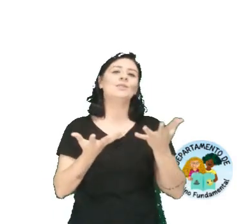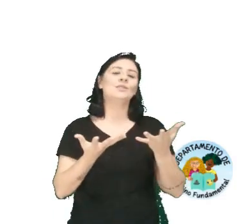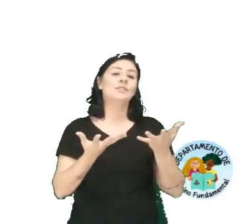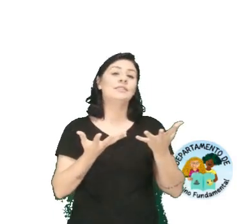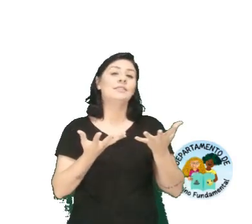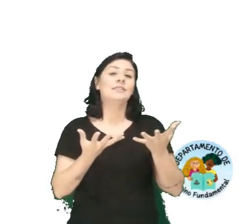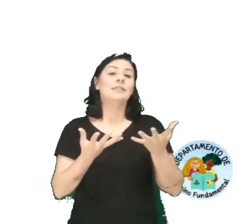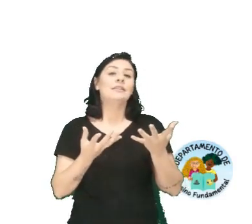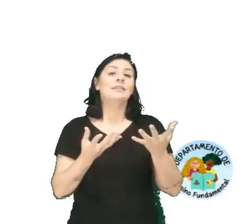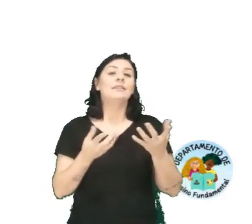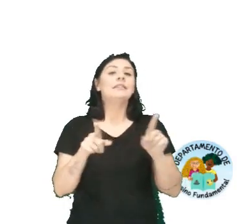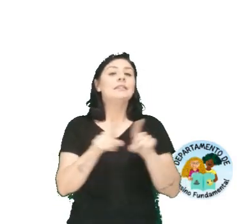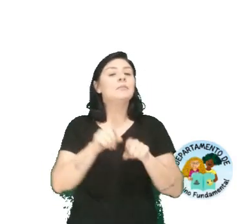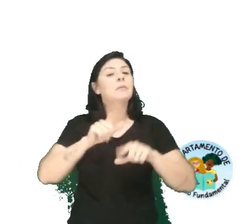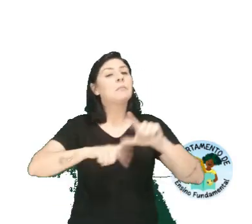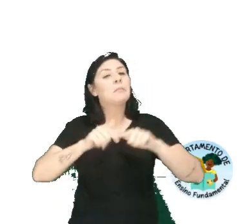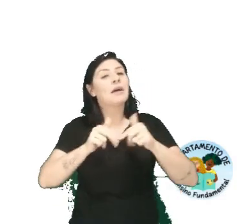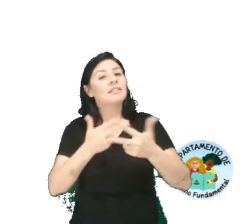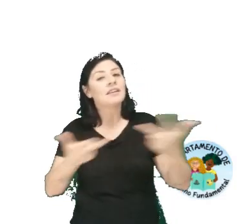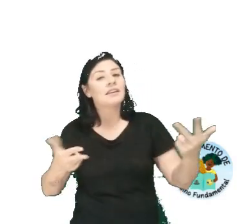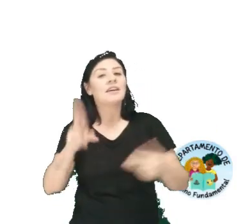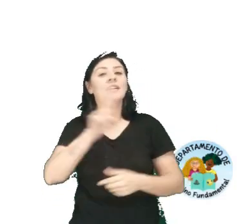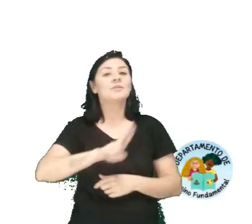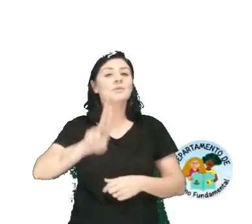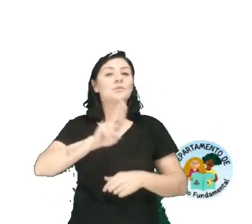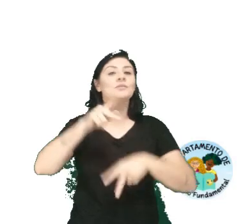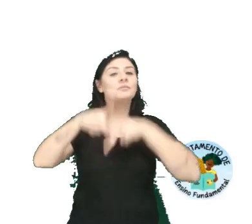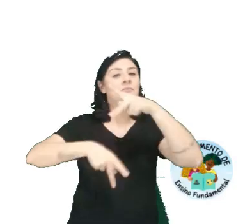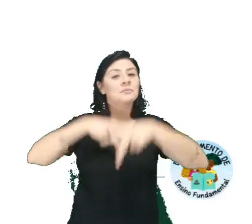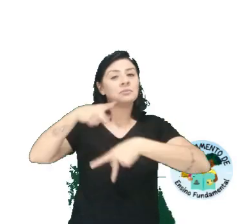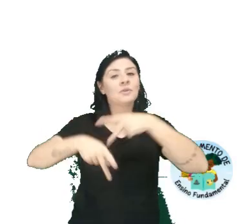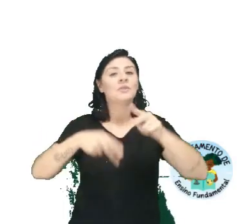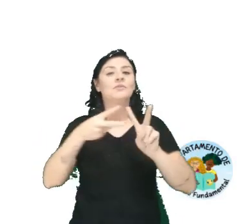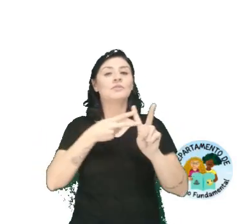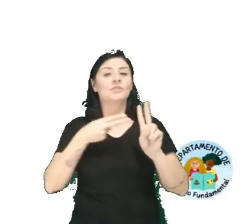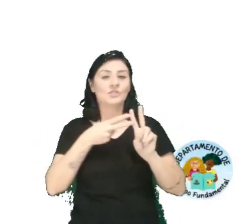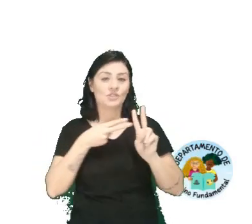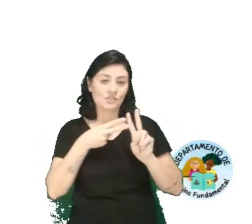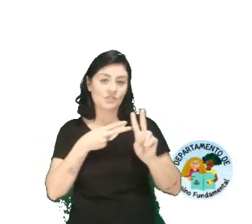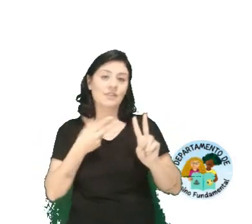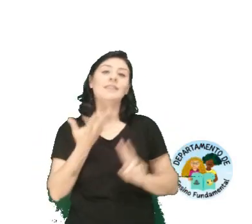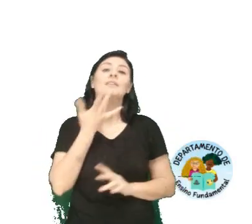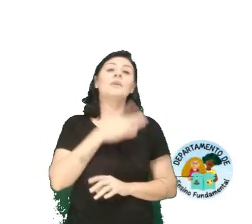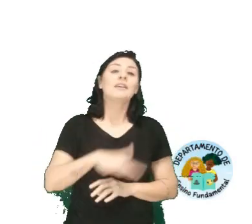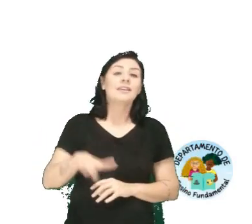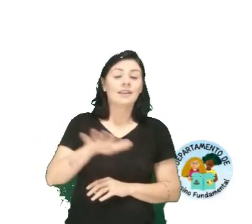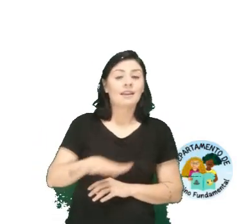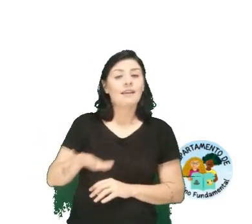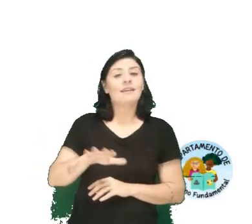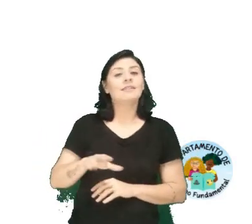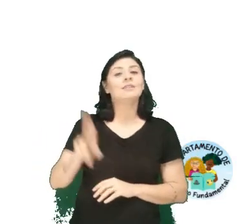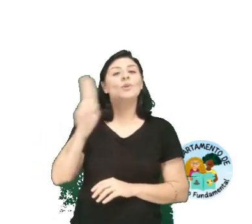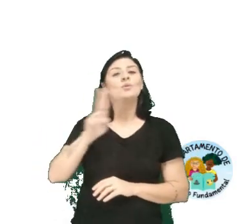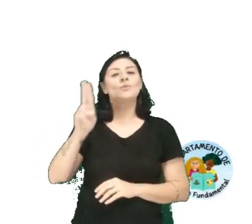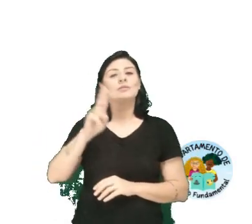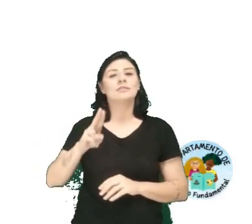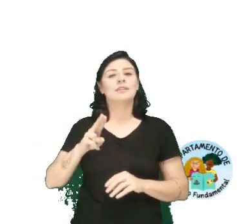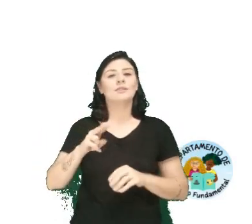e esses utensílios utilizados pelos povos indígenas. Então, as crianças, utilizando a